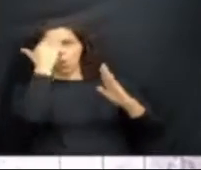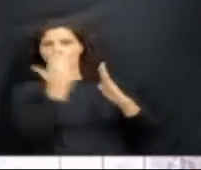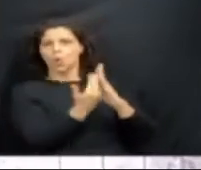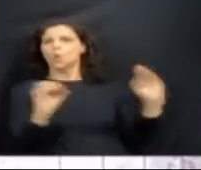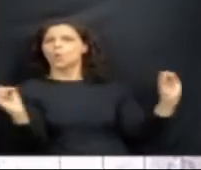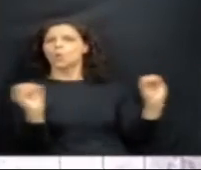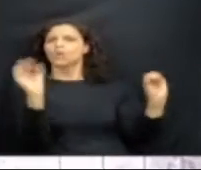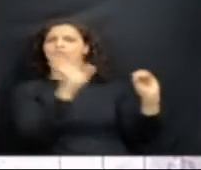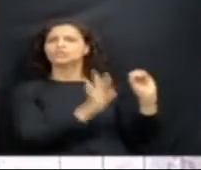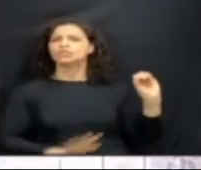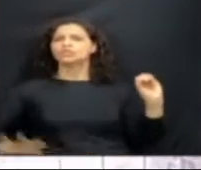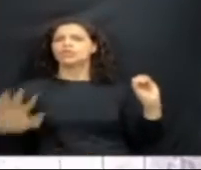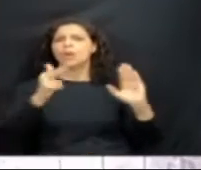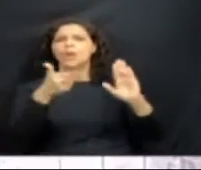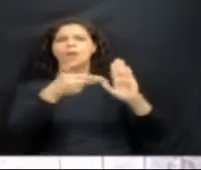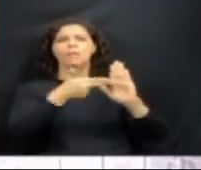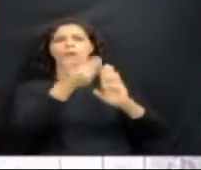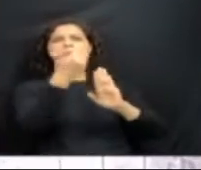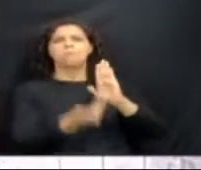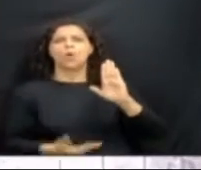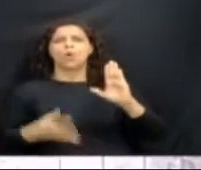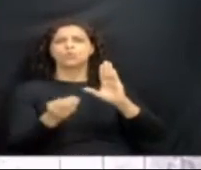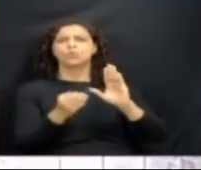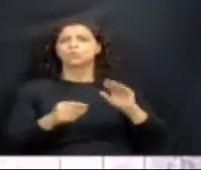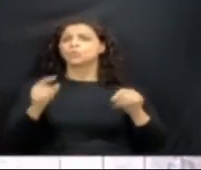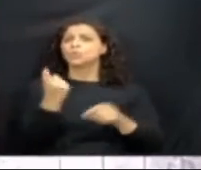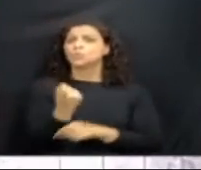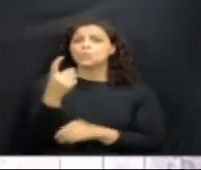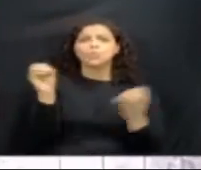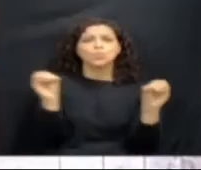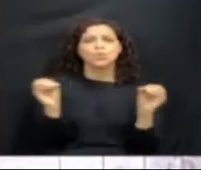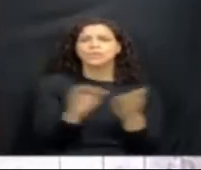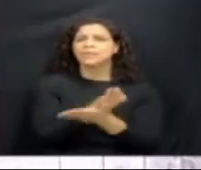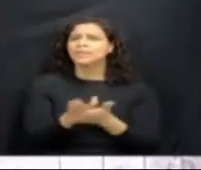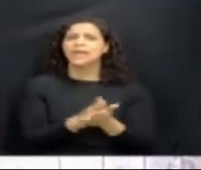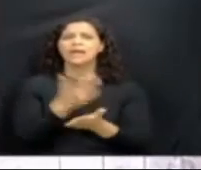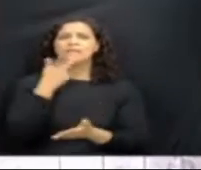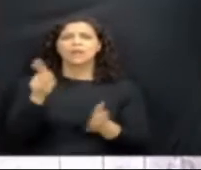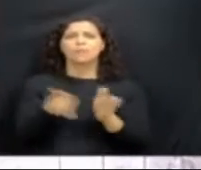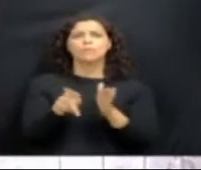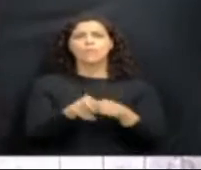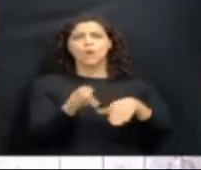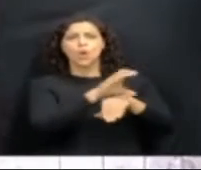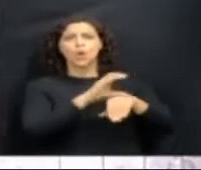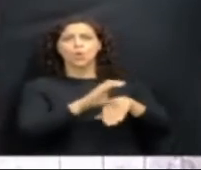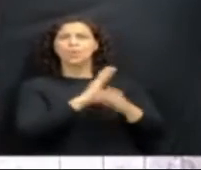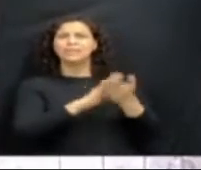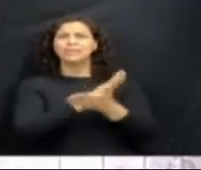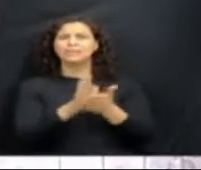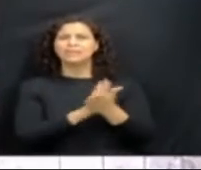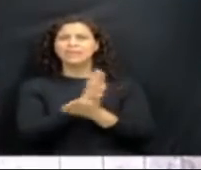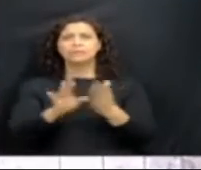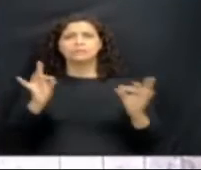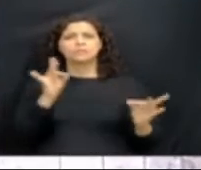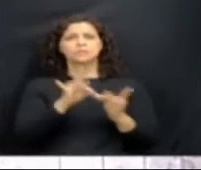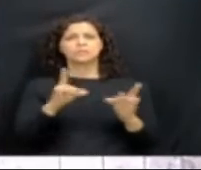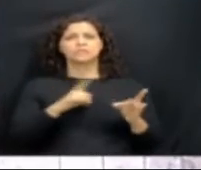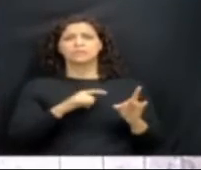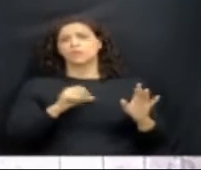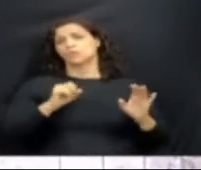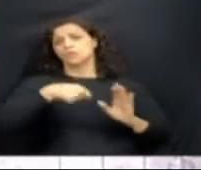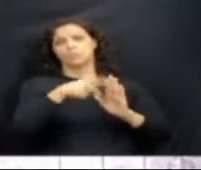de forma geral. Não tem no parecer um dispositivo único que negue a constitucionalidade pontual de qualquer